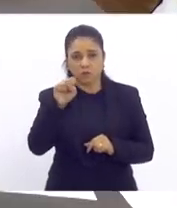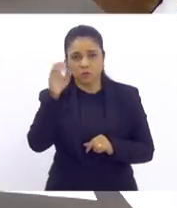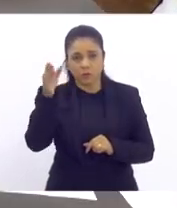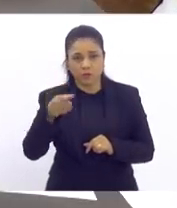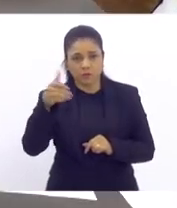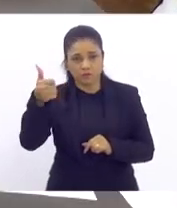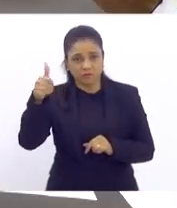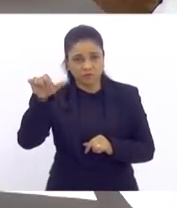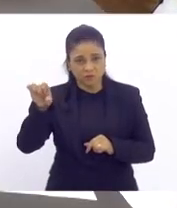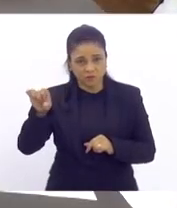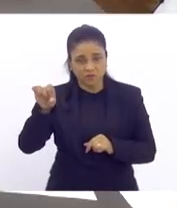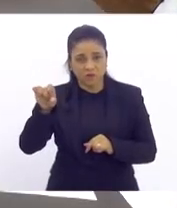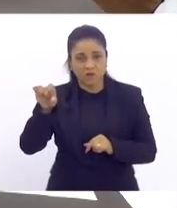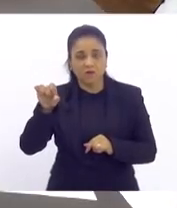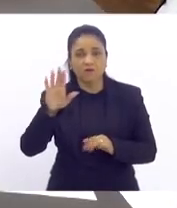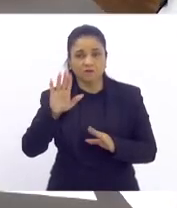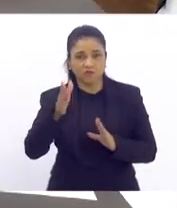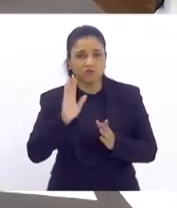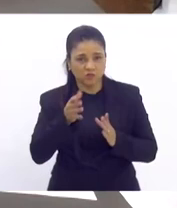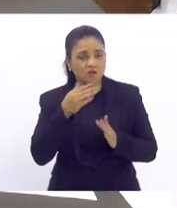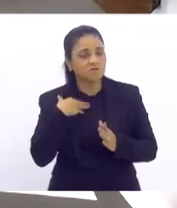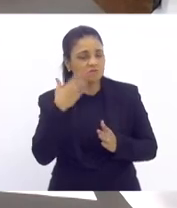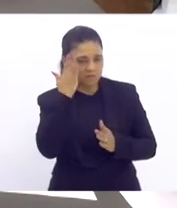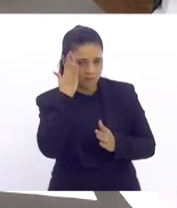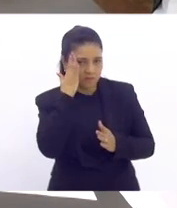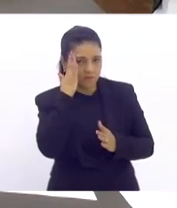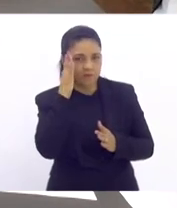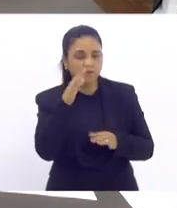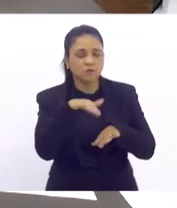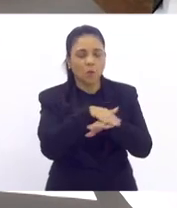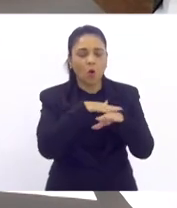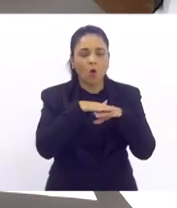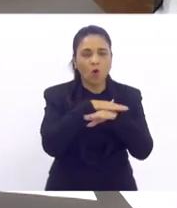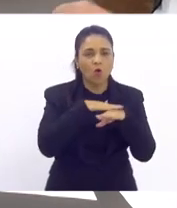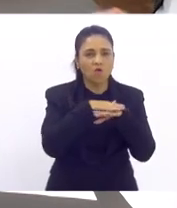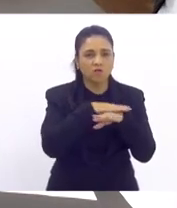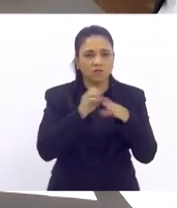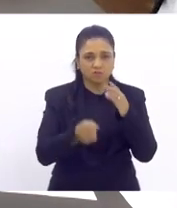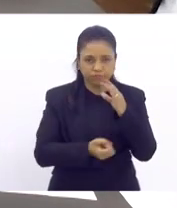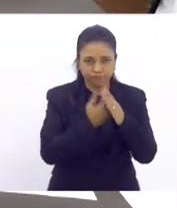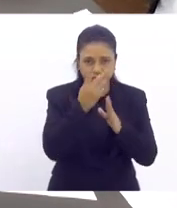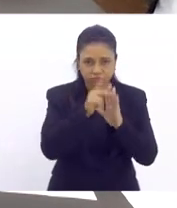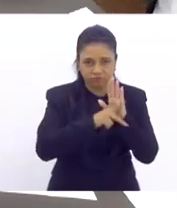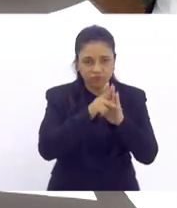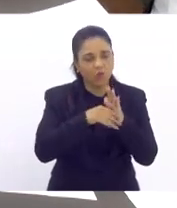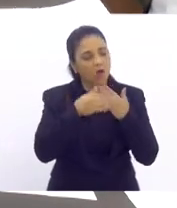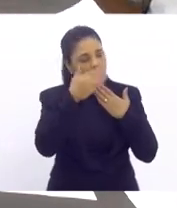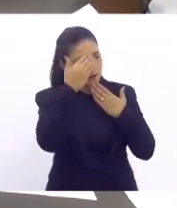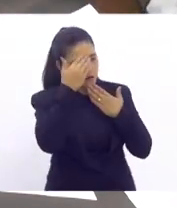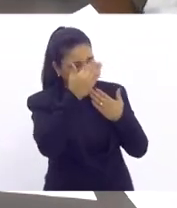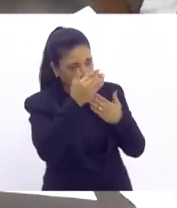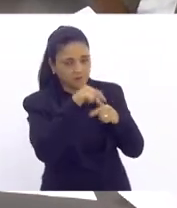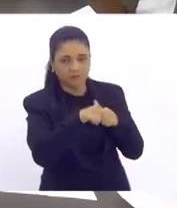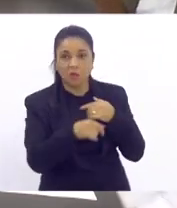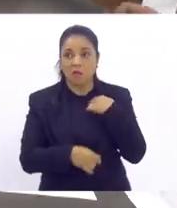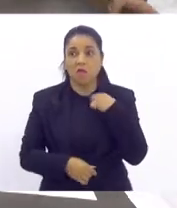só te retirei para poder conversar com autor Só agradeço vossa excelência